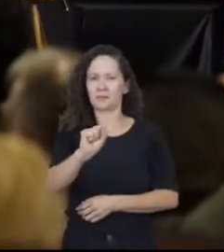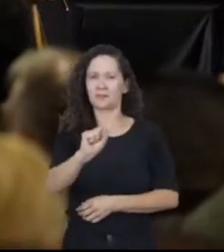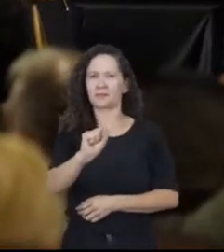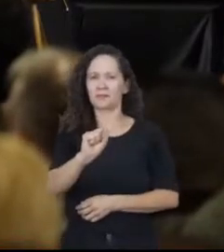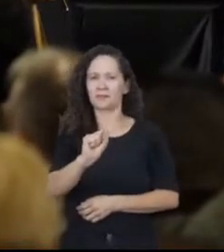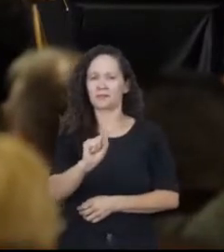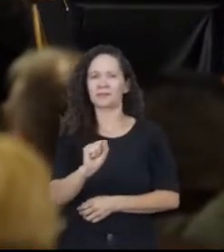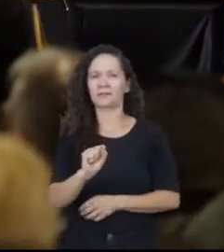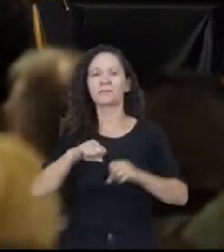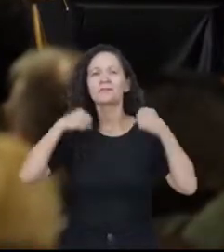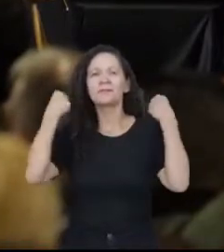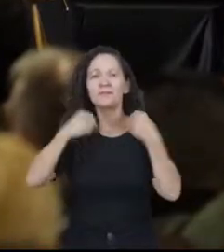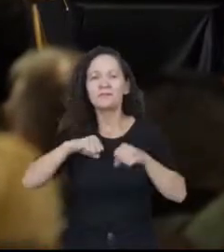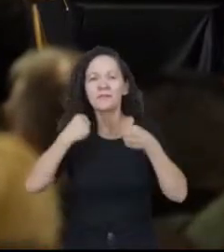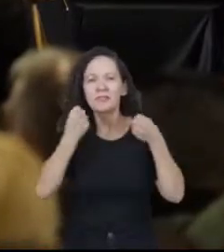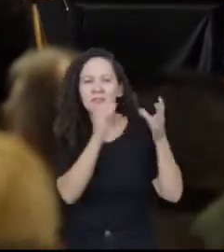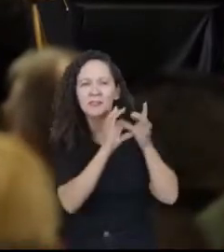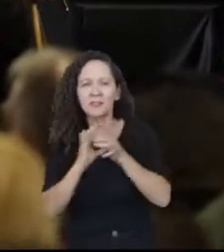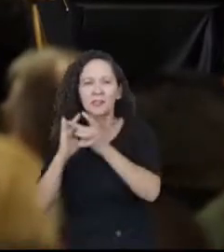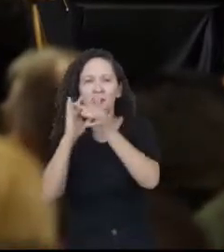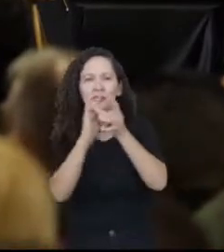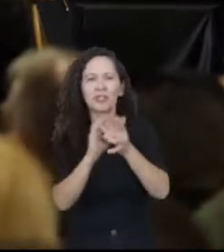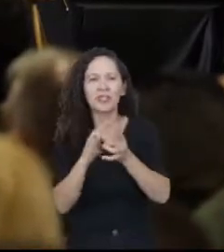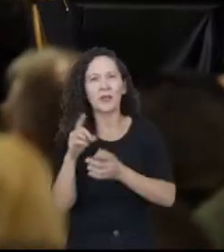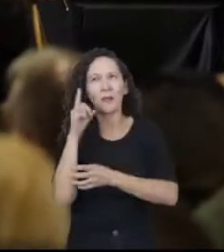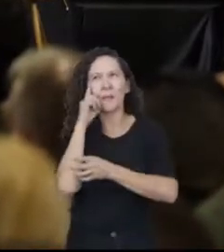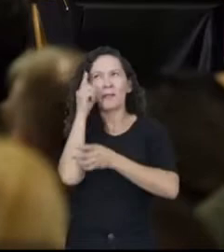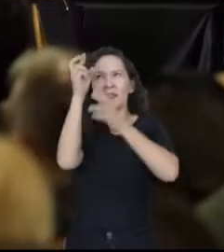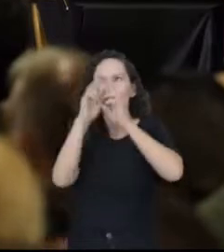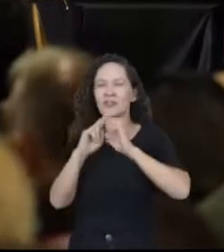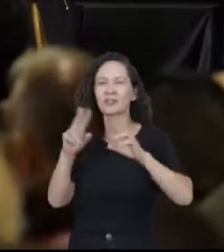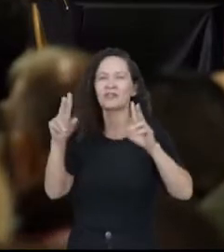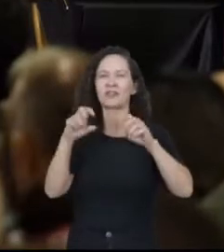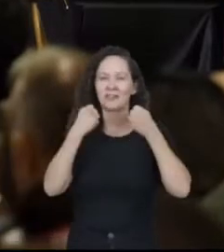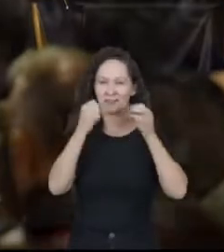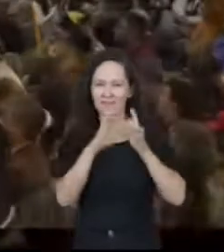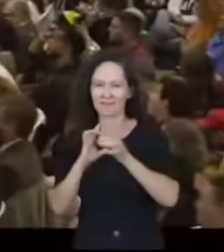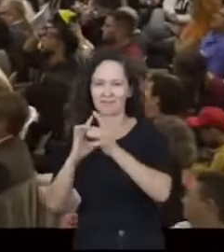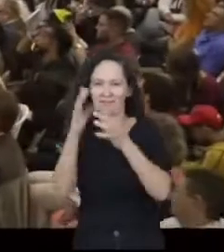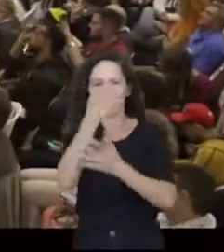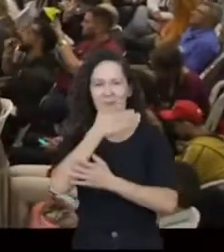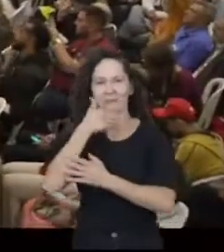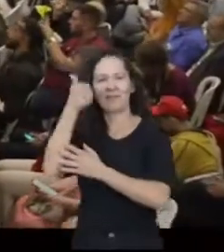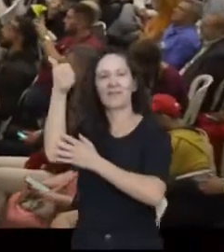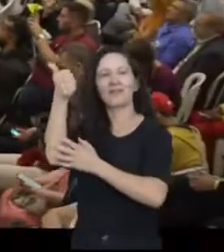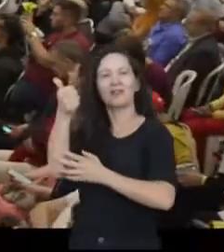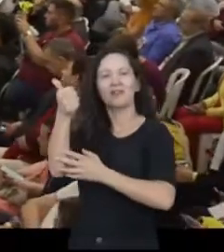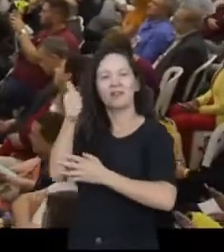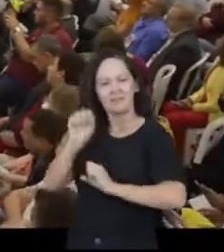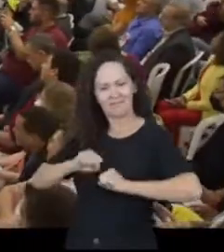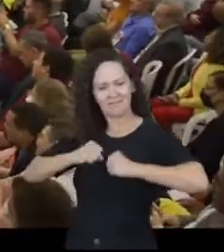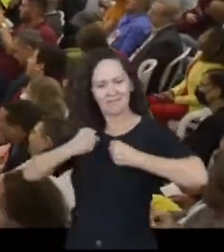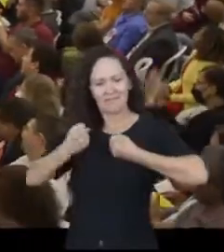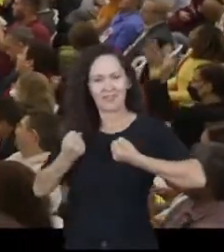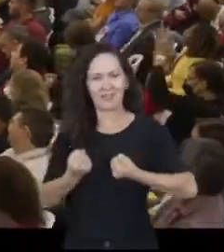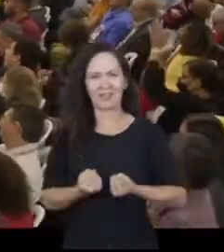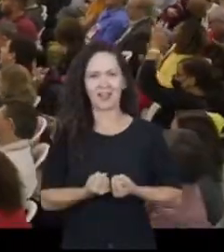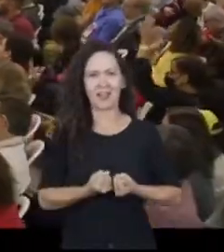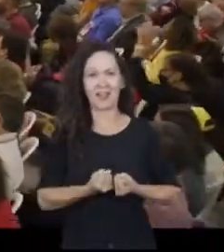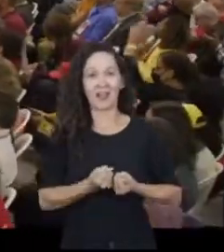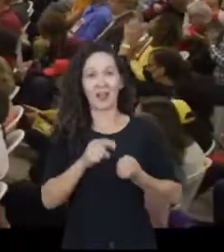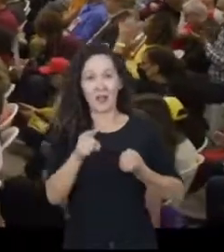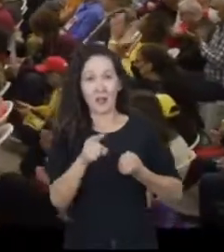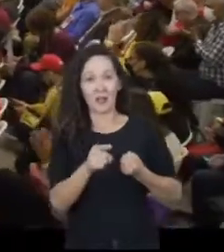preciso unir os divergentes para melhor enfrentar os antagônicos.